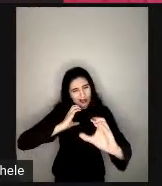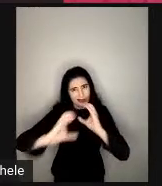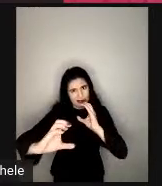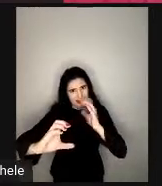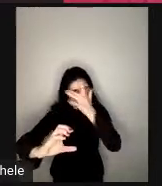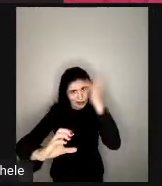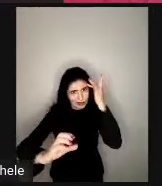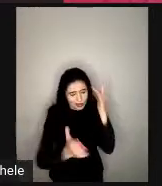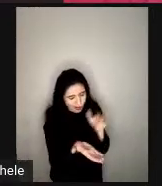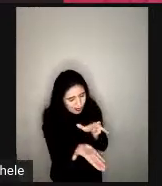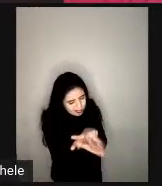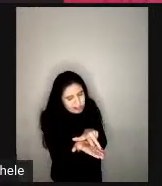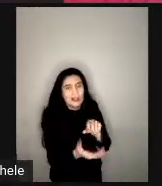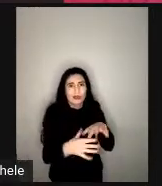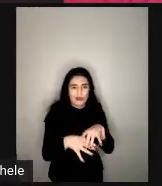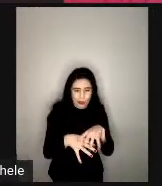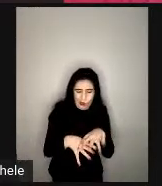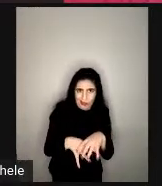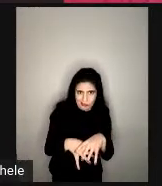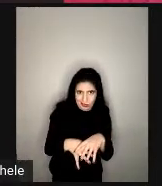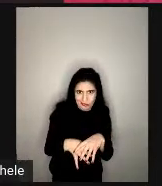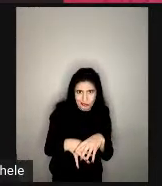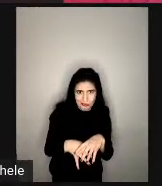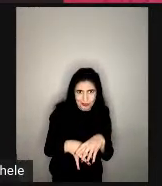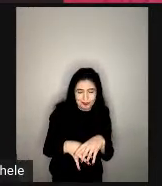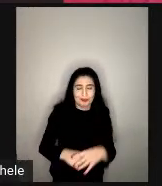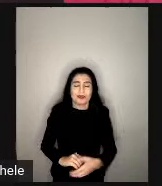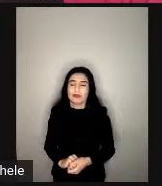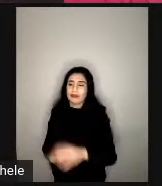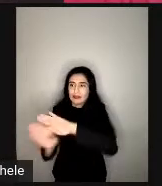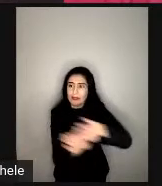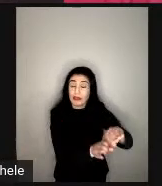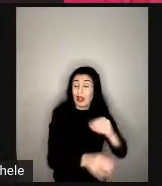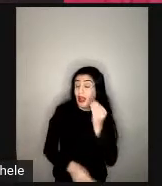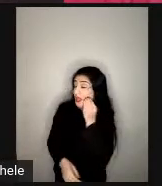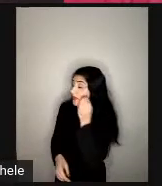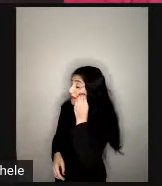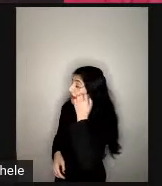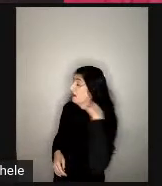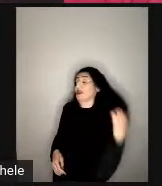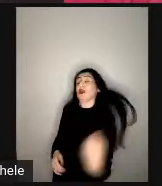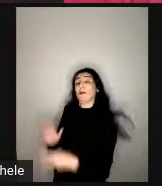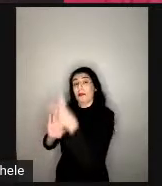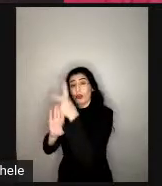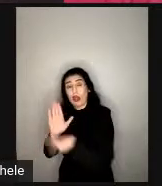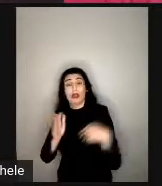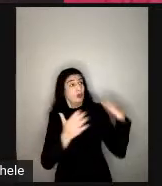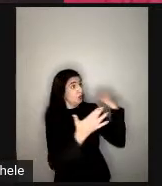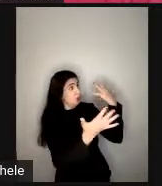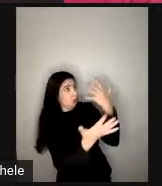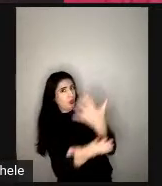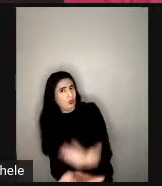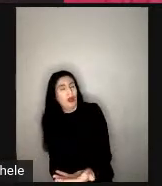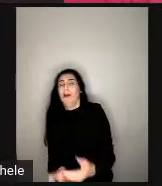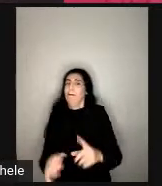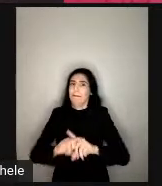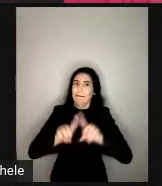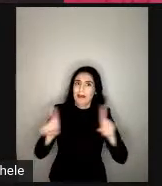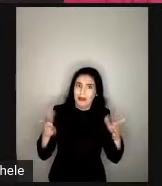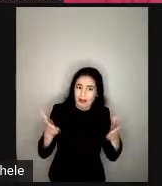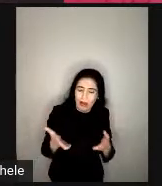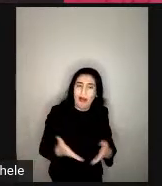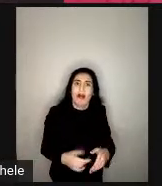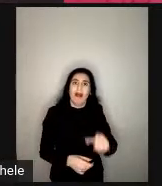tivemos essa experiência não apenas no projeto, ao longo da trajetória, mas agora, no caso da Vera,